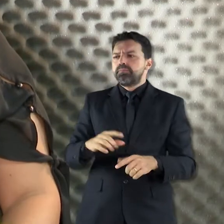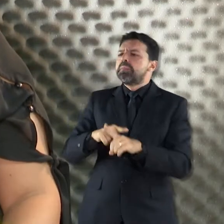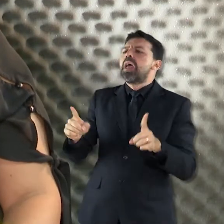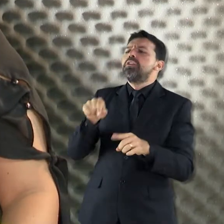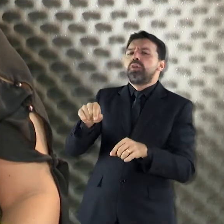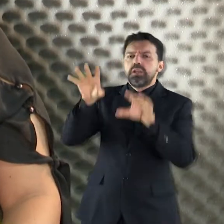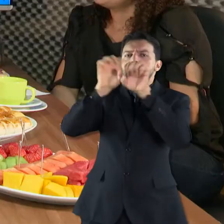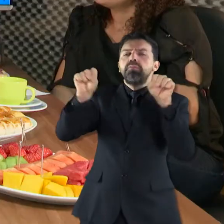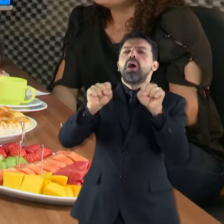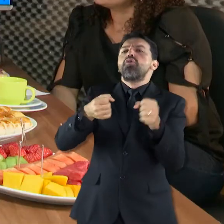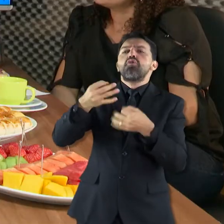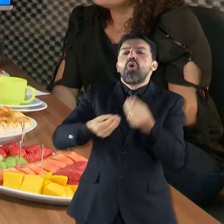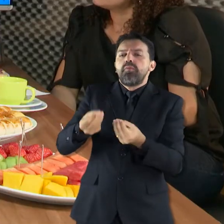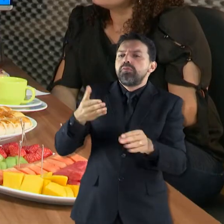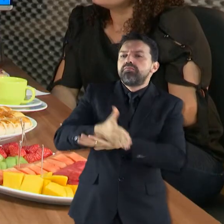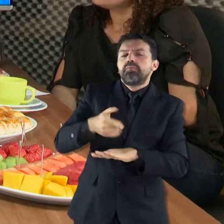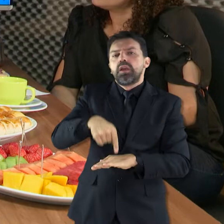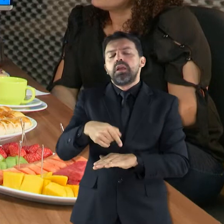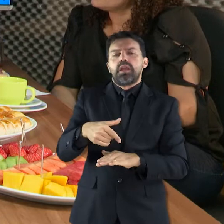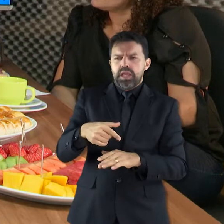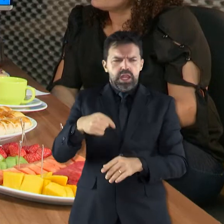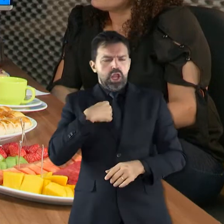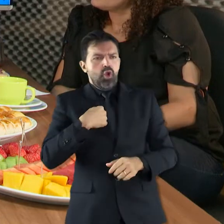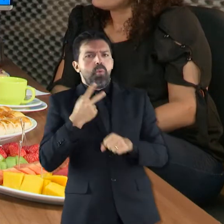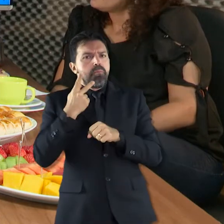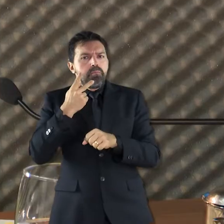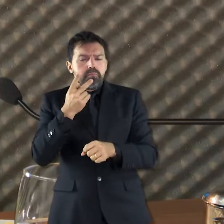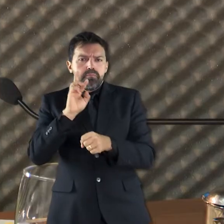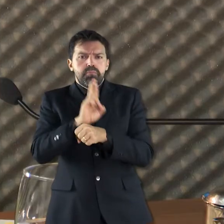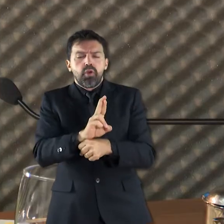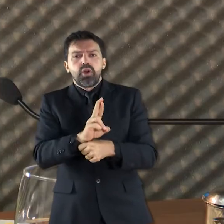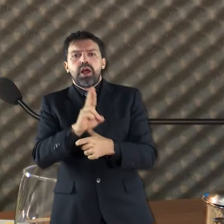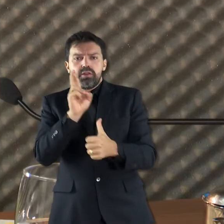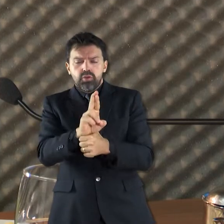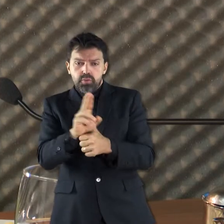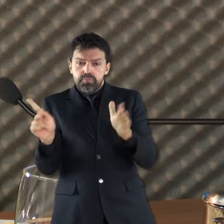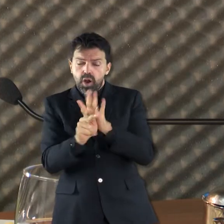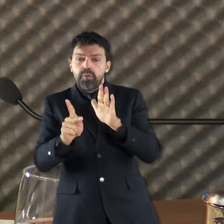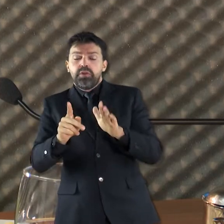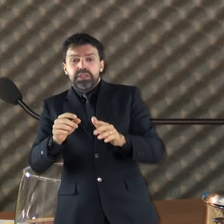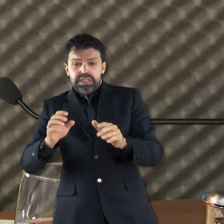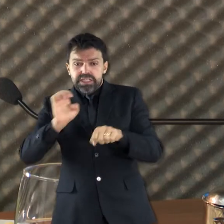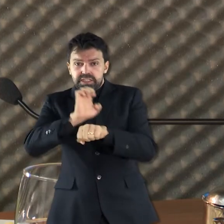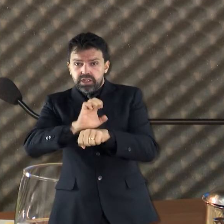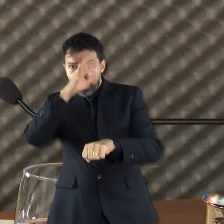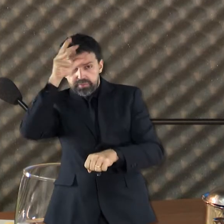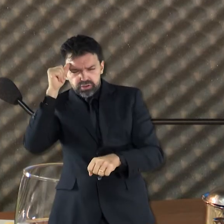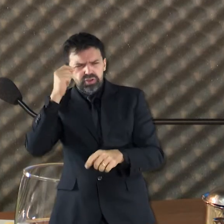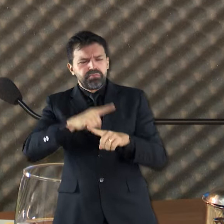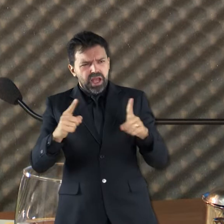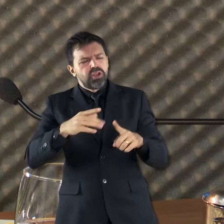ingresso aqui na magistratura? Quando foi? Eu estava procurador no estado do Amazonas há 5 anos. Gostava do que fazia, só que eu comecei a